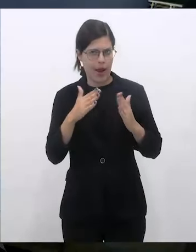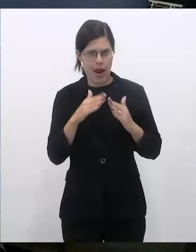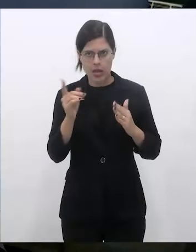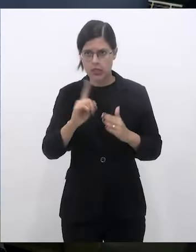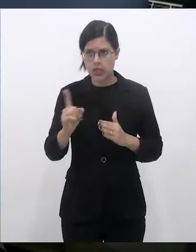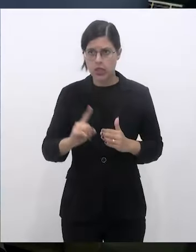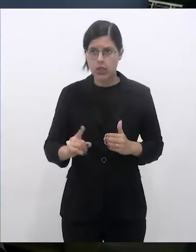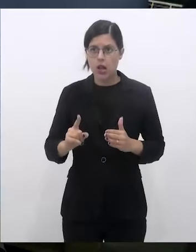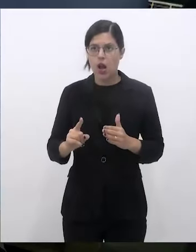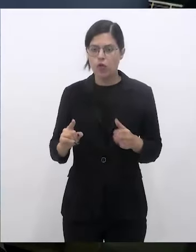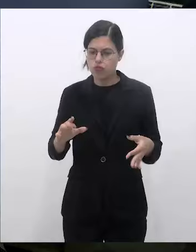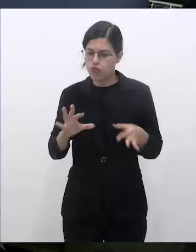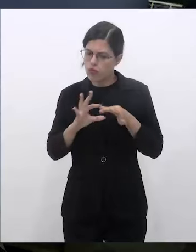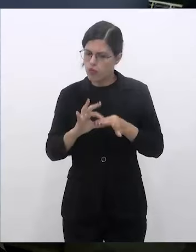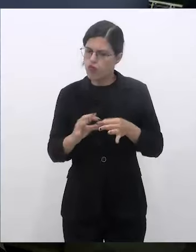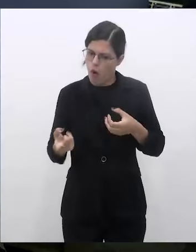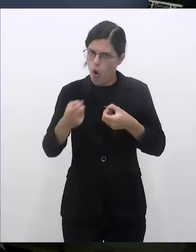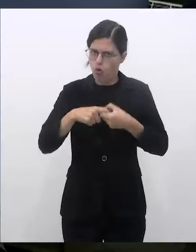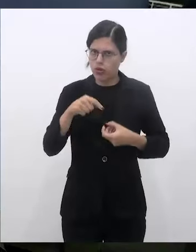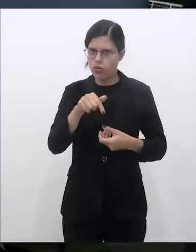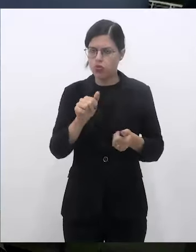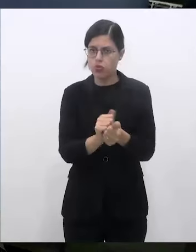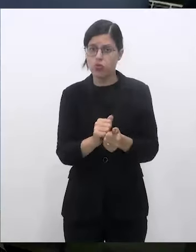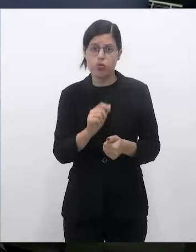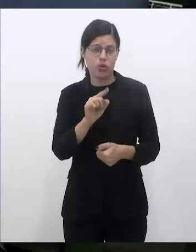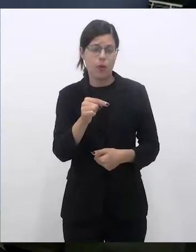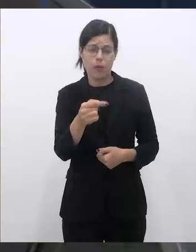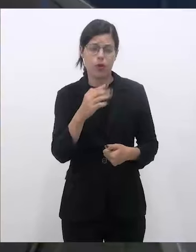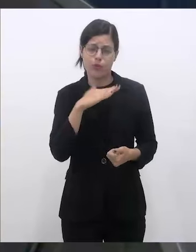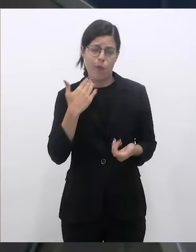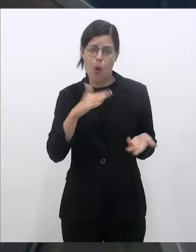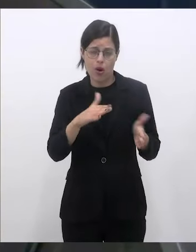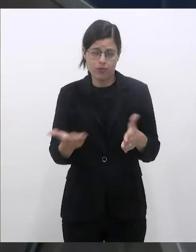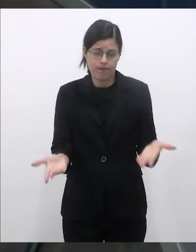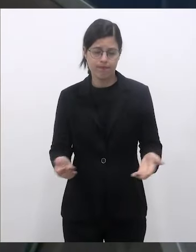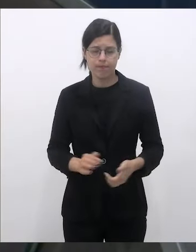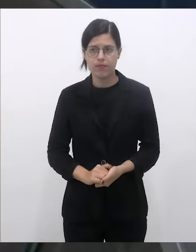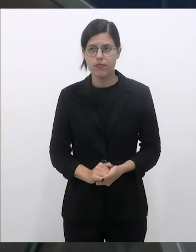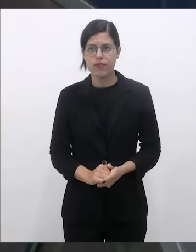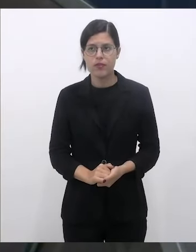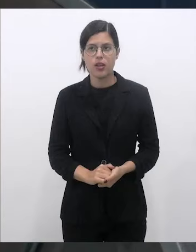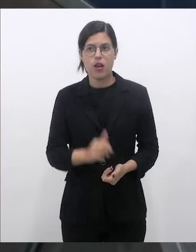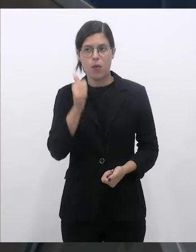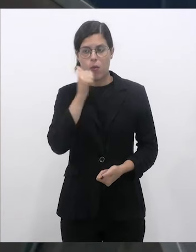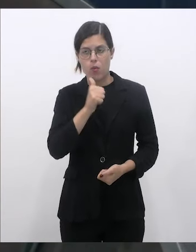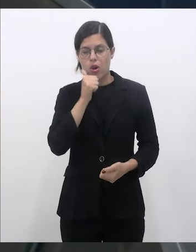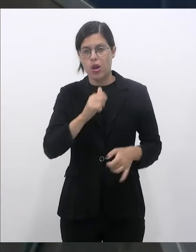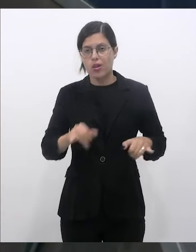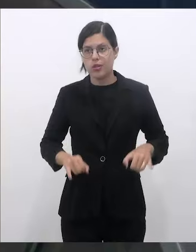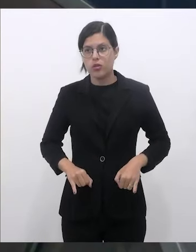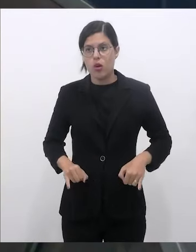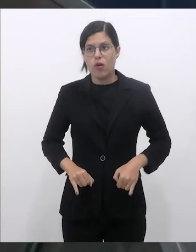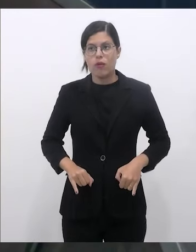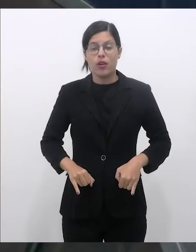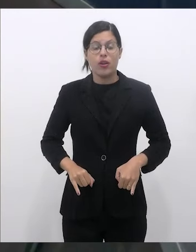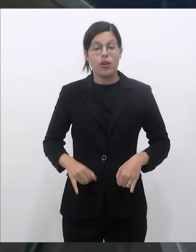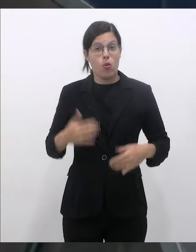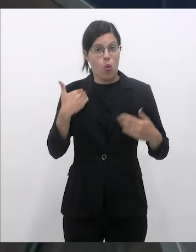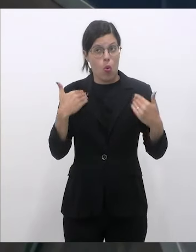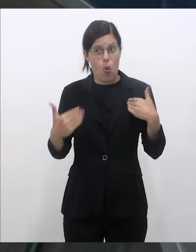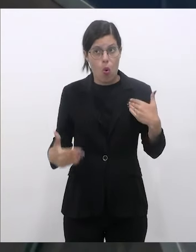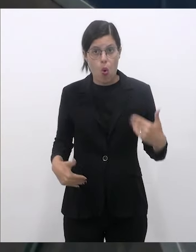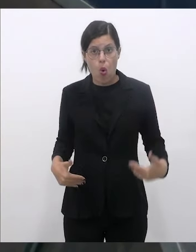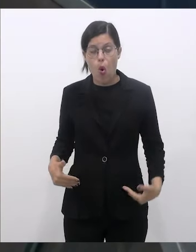não, trata de fazer as pazes com ele, daqui a pouco a mulher tá morta. Porque a mulher sofre sofre é física,